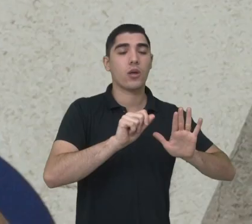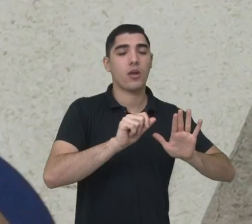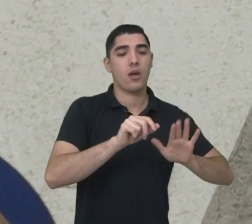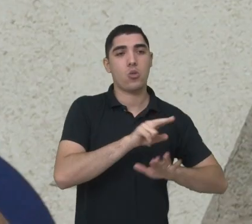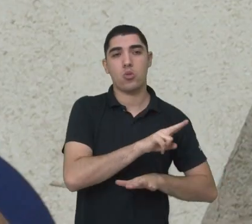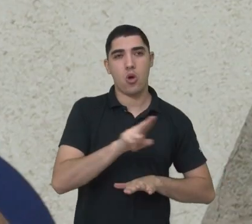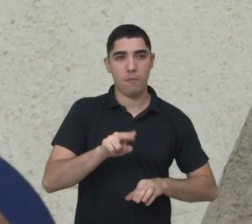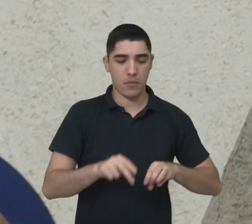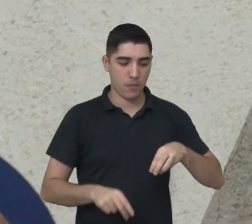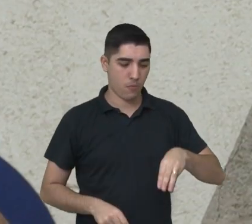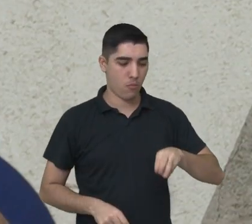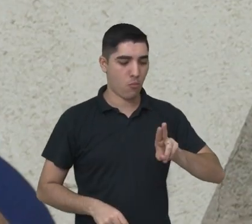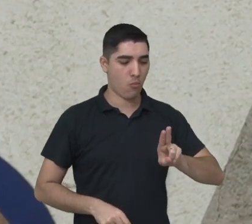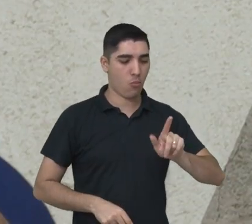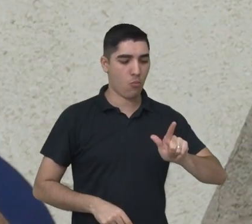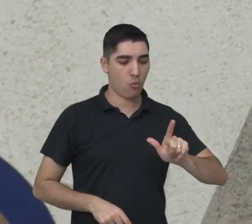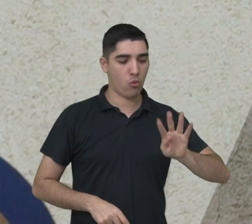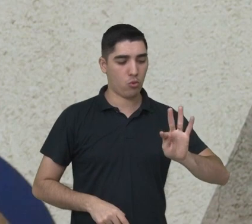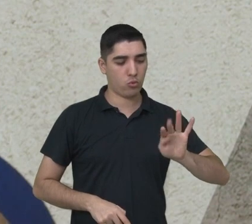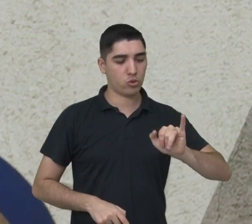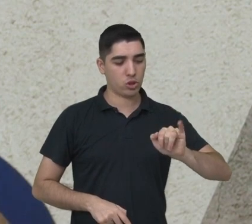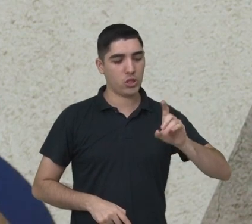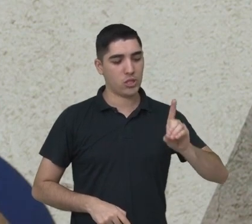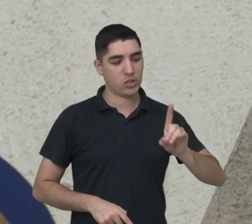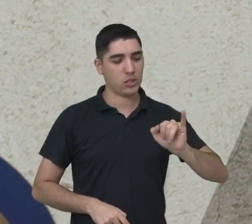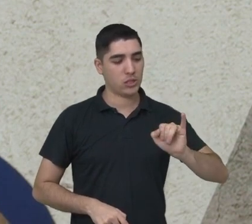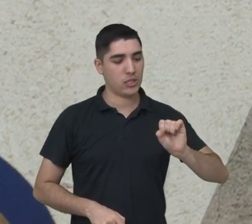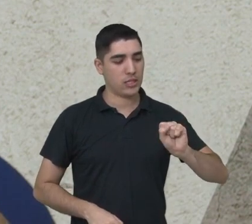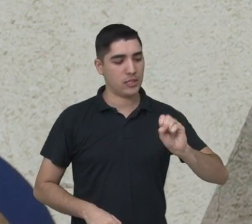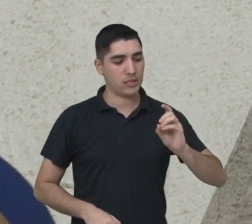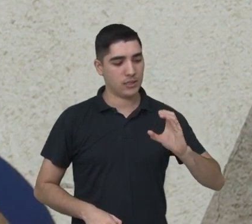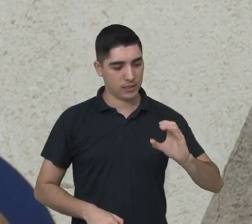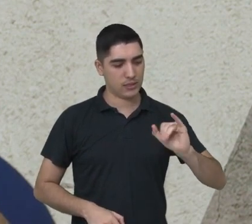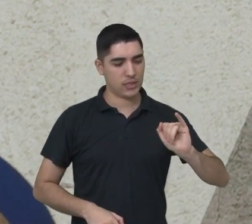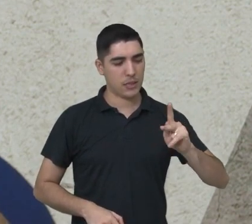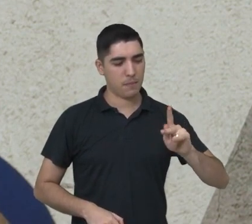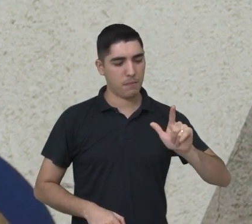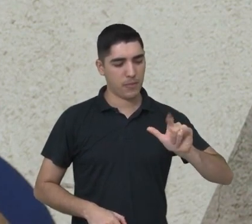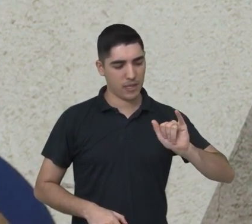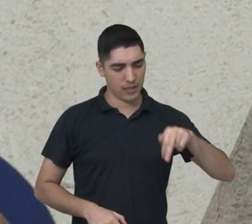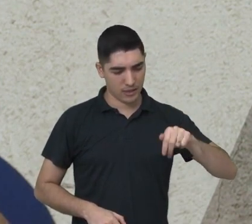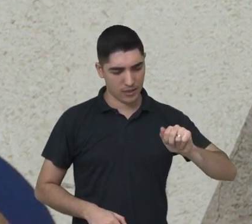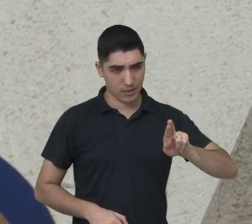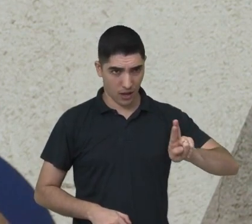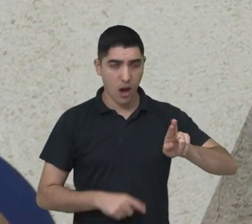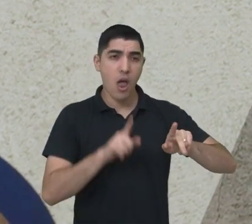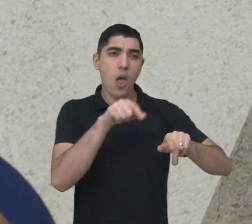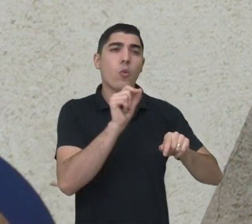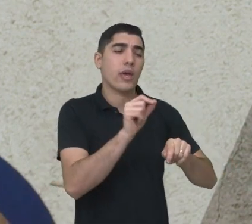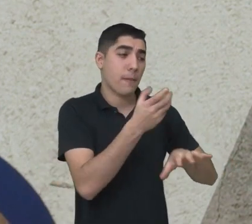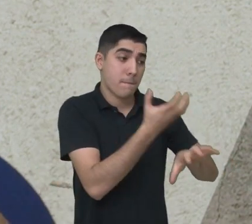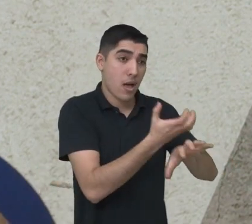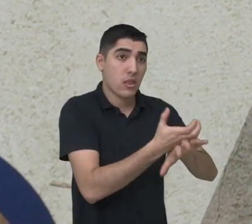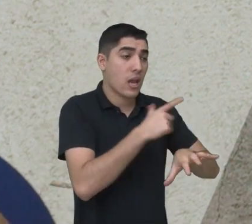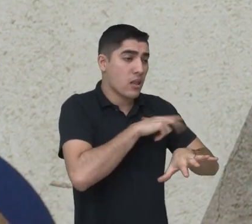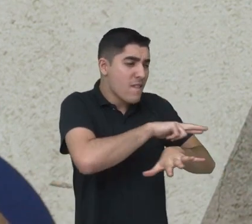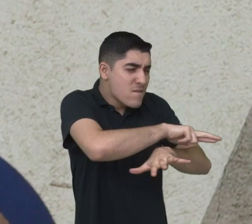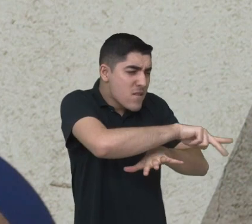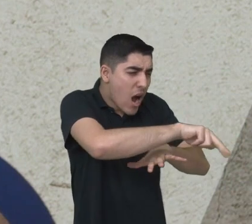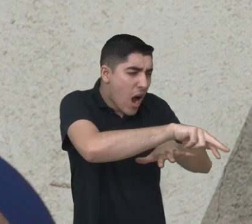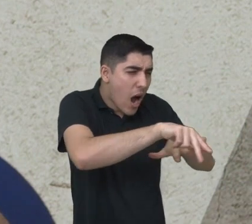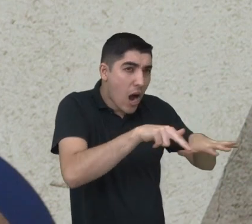Projeto Multidisciplinar. Então, assim, já logo no primeiro semestre, ele vai desenvolver um projeto no formato de um